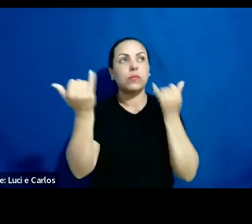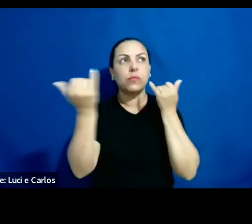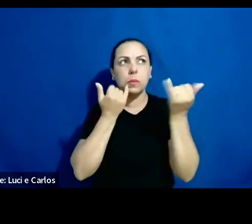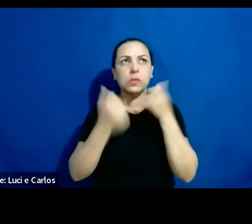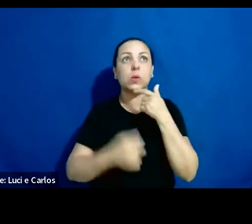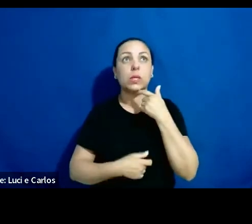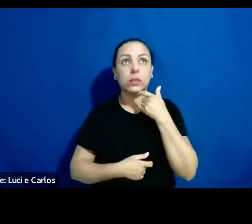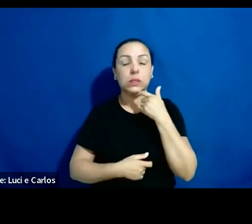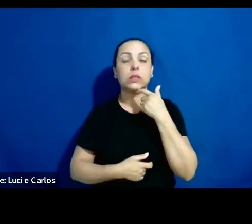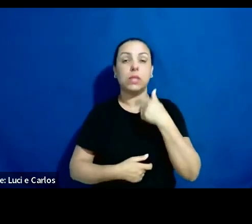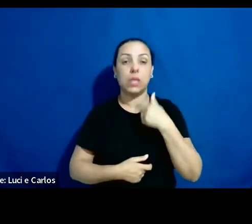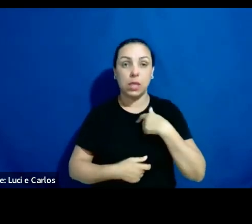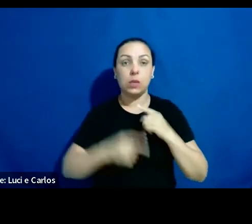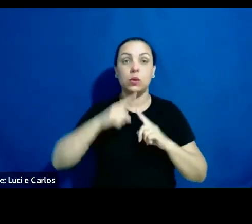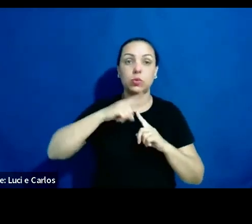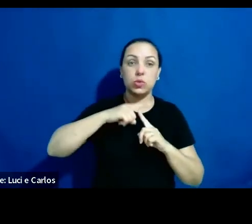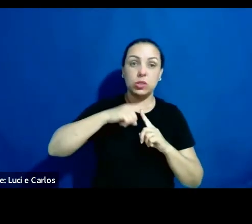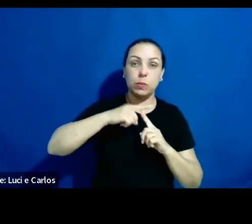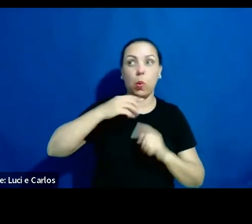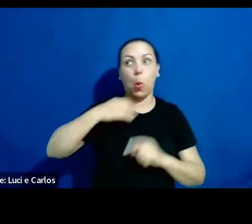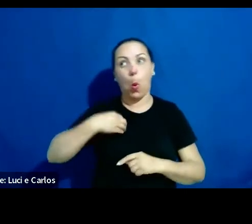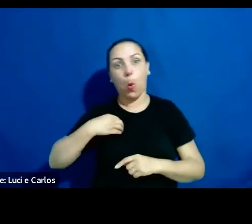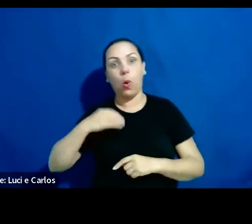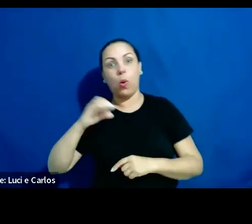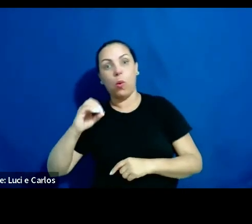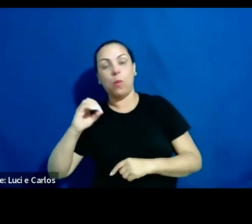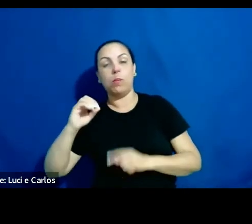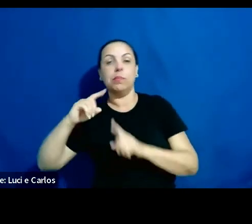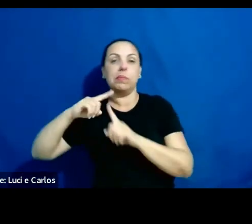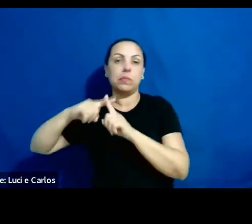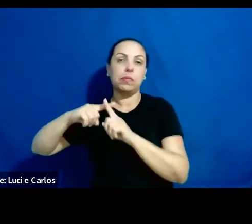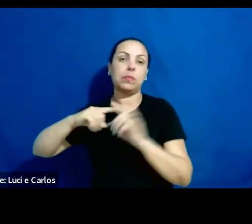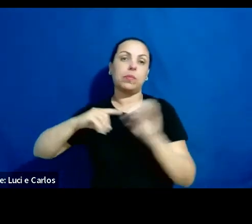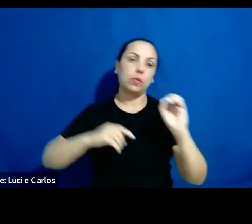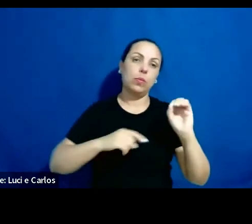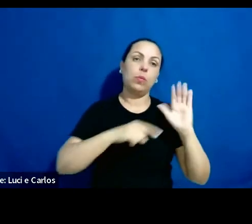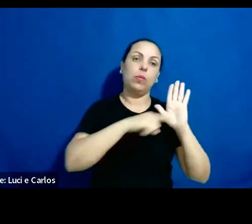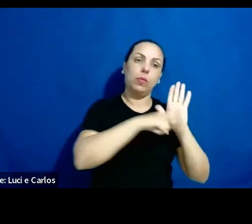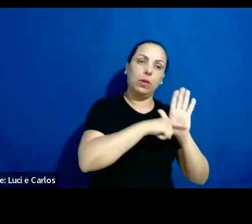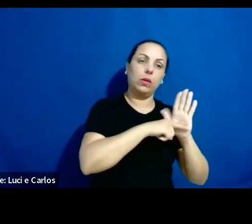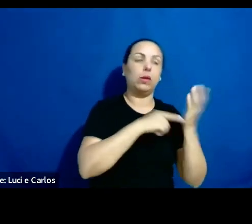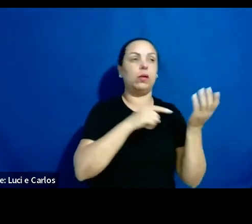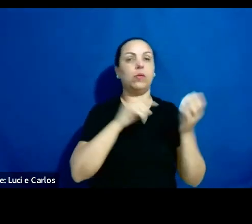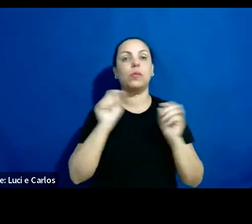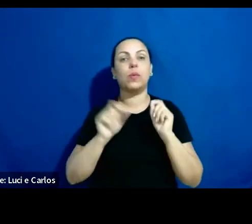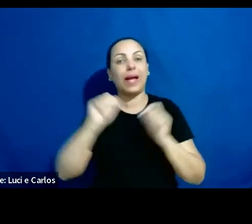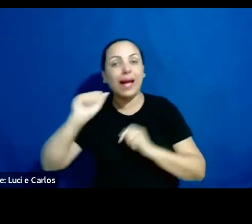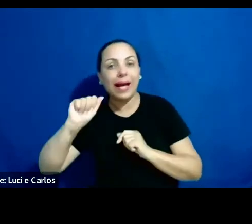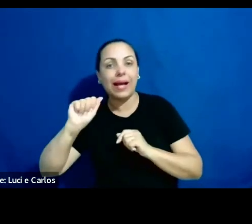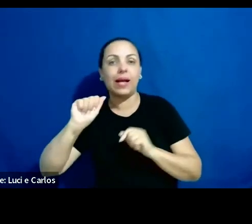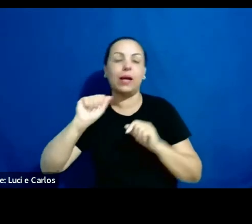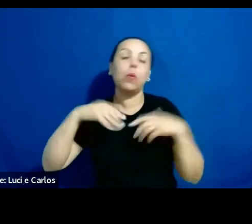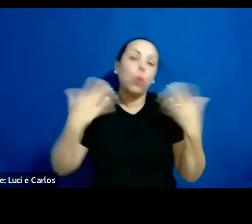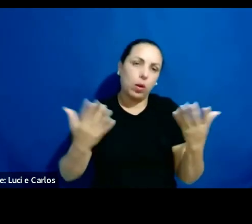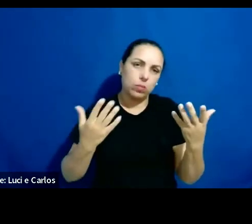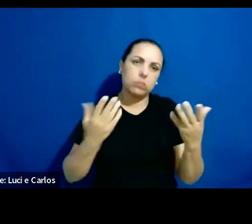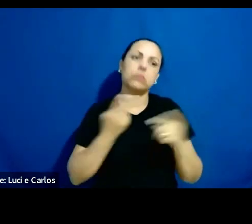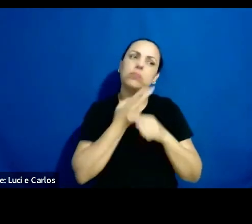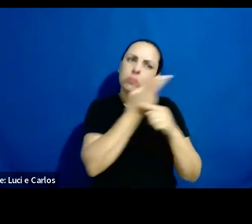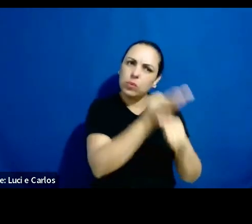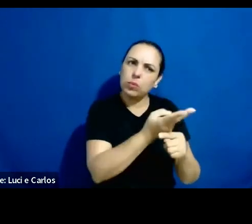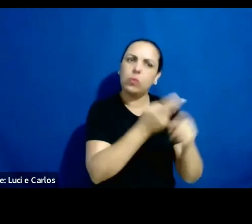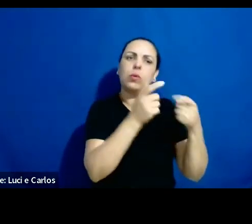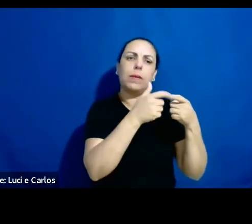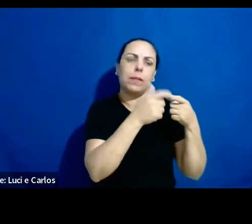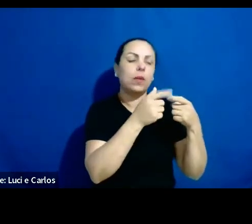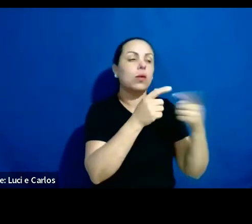sabe. Então, conheça o seu tipo sanguíneo e não importa o que falem a respeito deste assunto. Procure